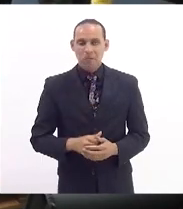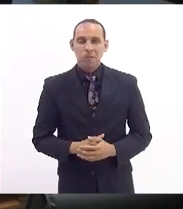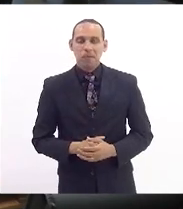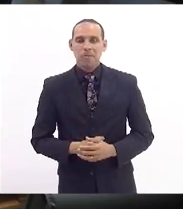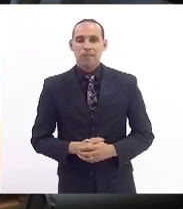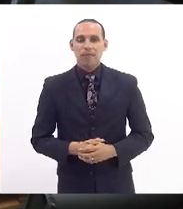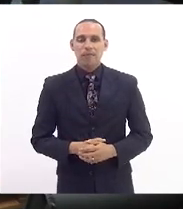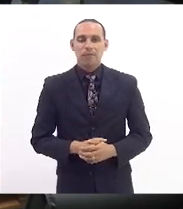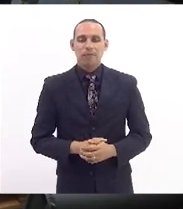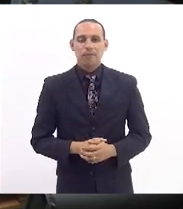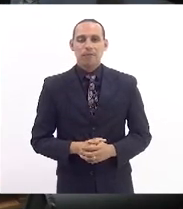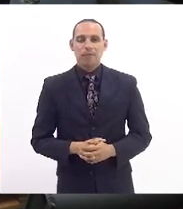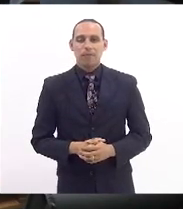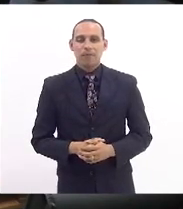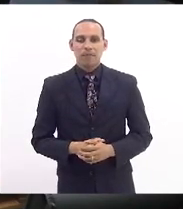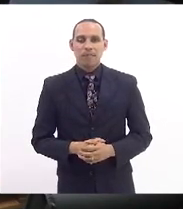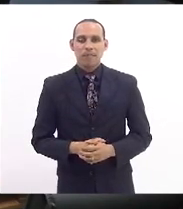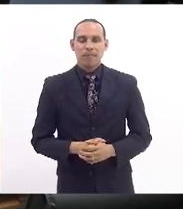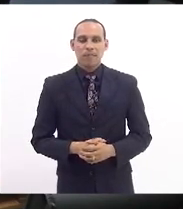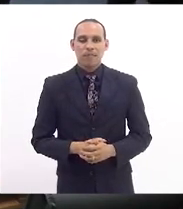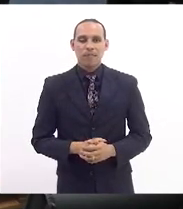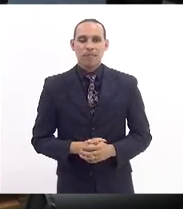E aí